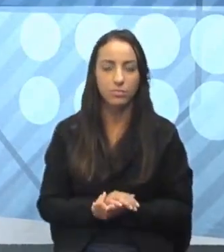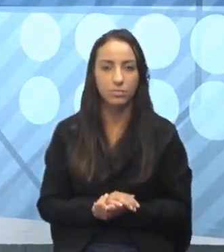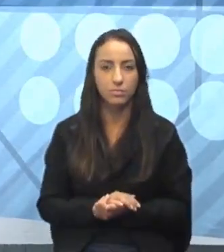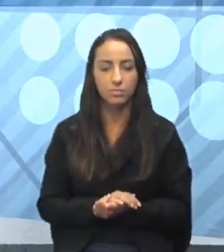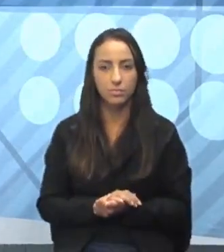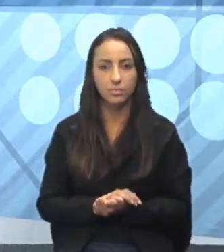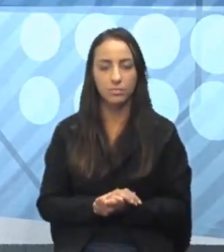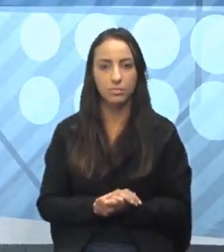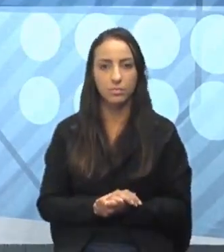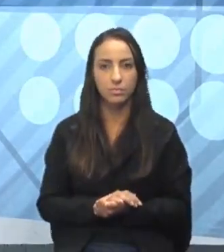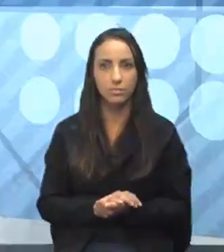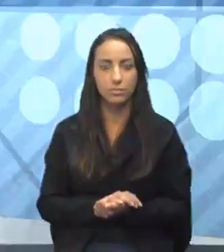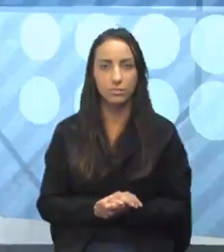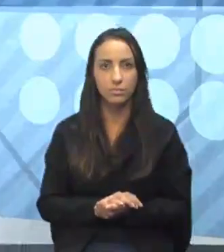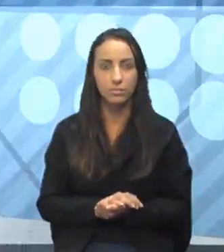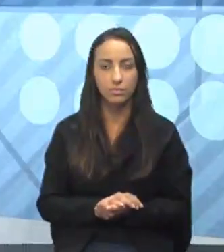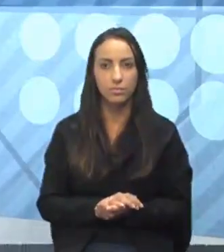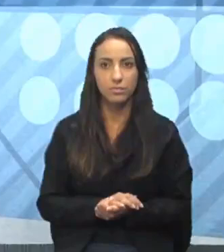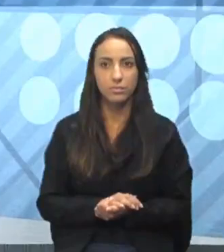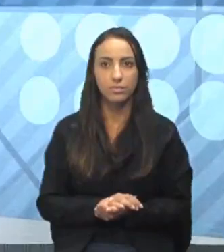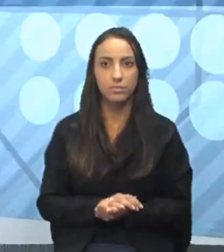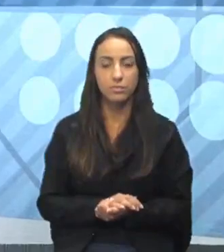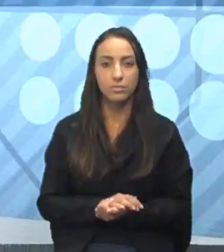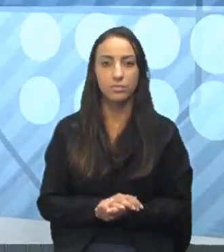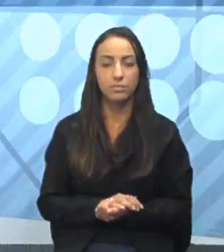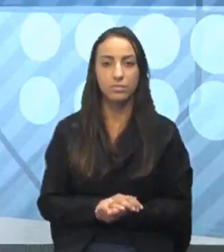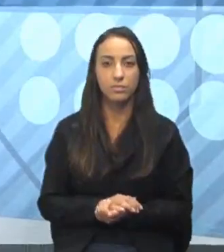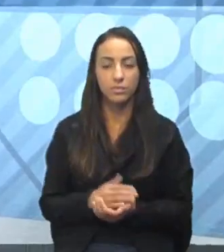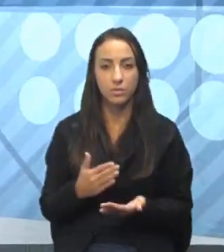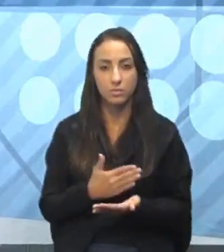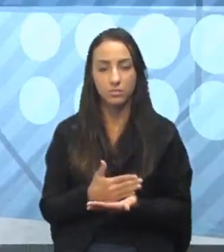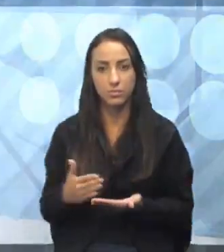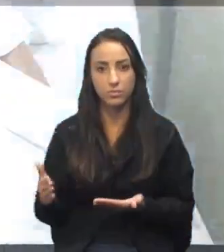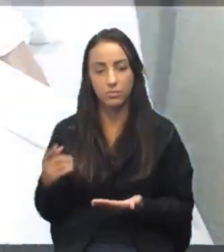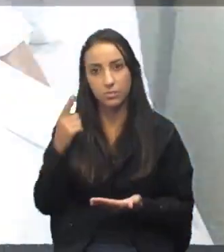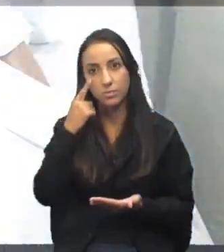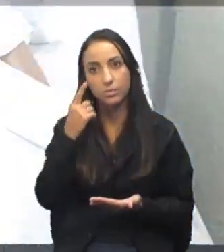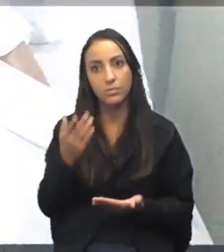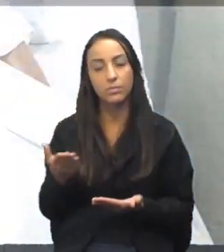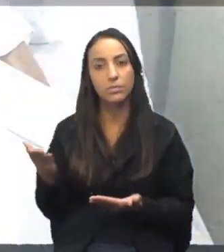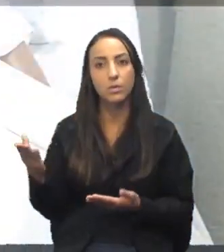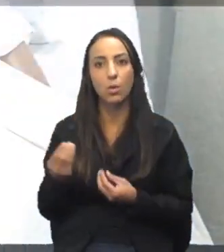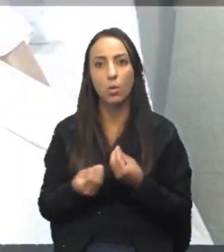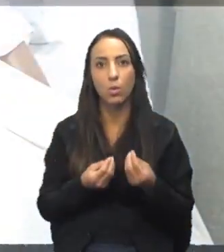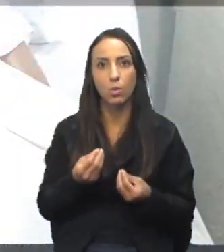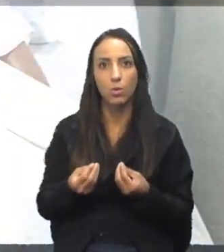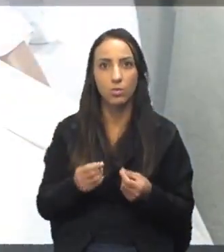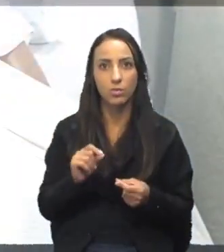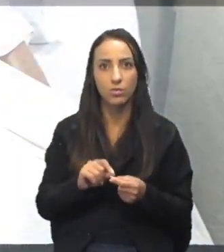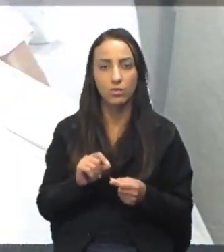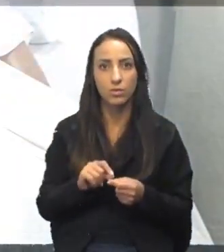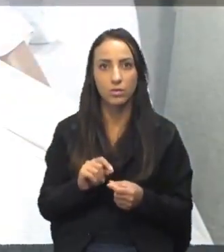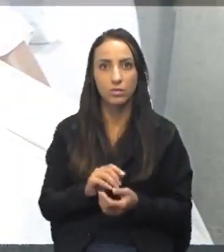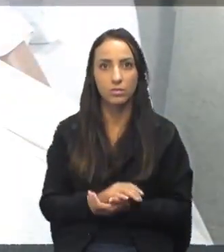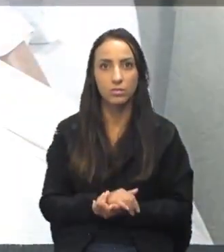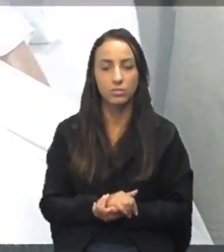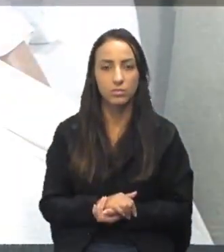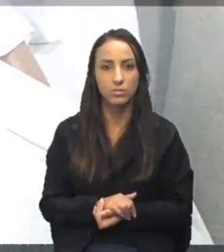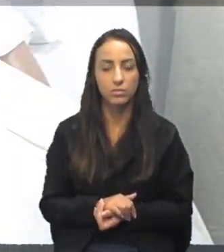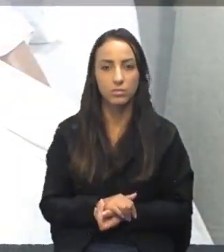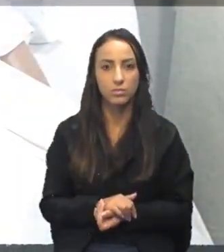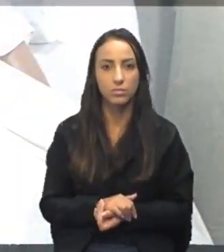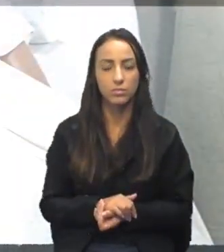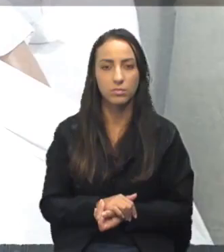numa posição mais adequada. Então, vamos aos procedimentos e às etapas em relação a